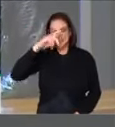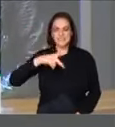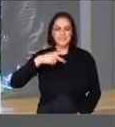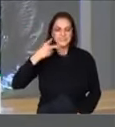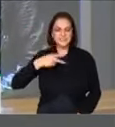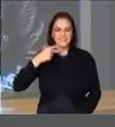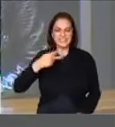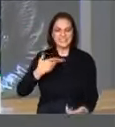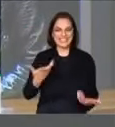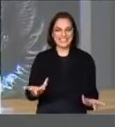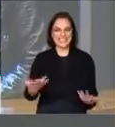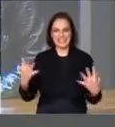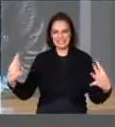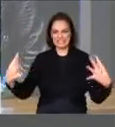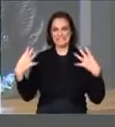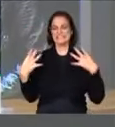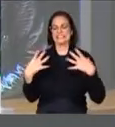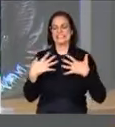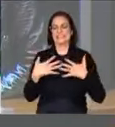não apenas